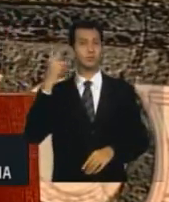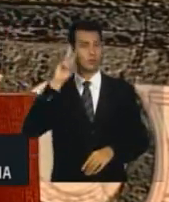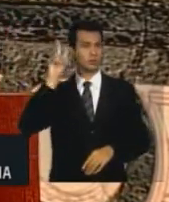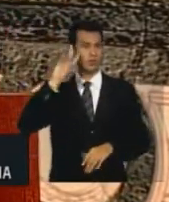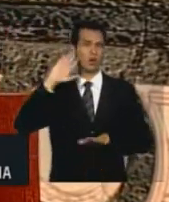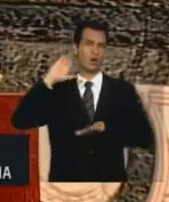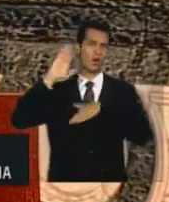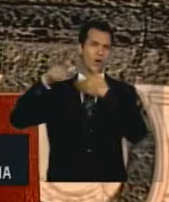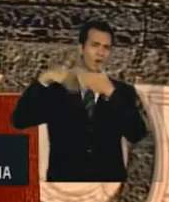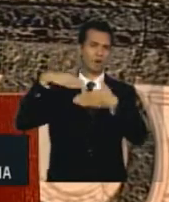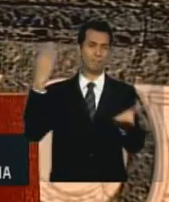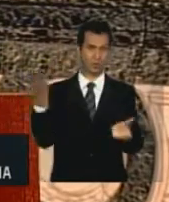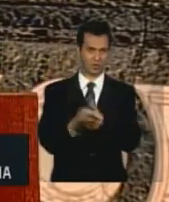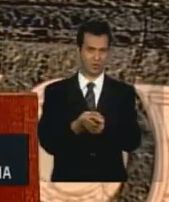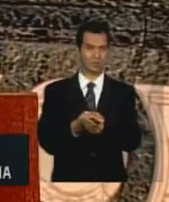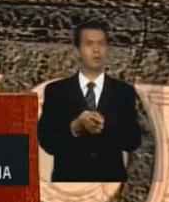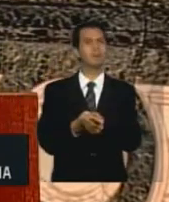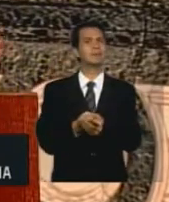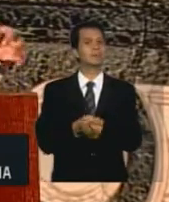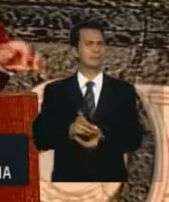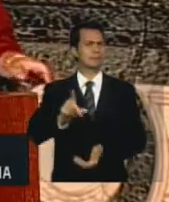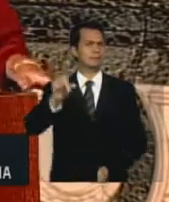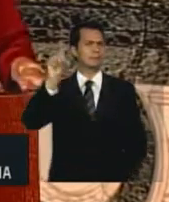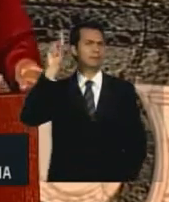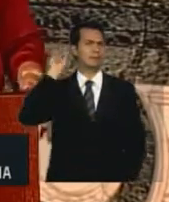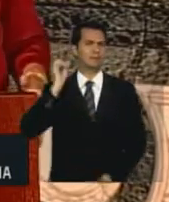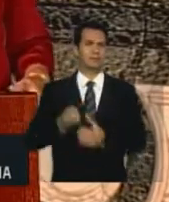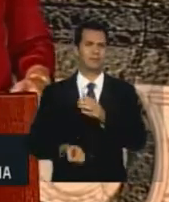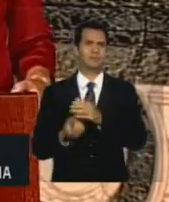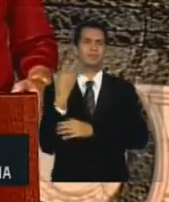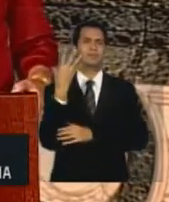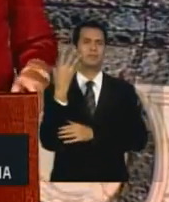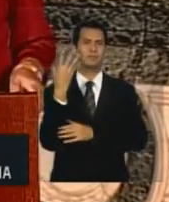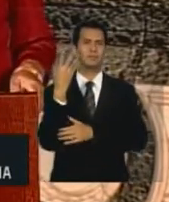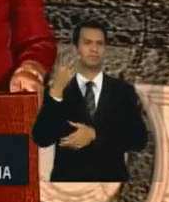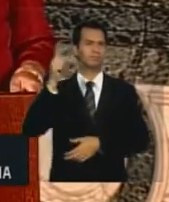é uma história longa. Ela começa